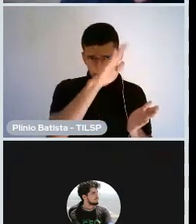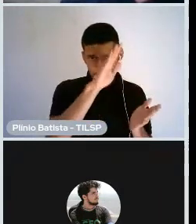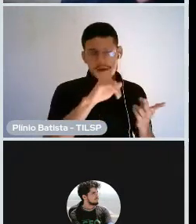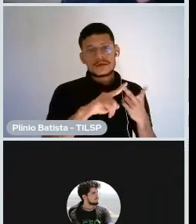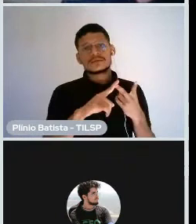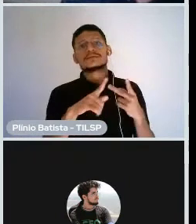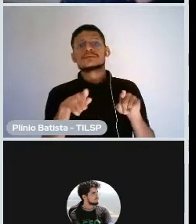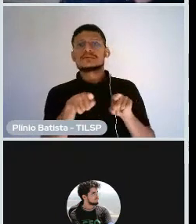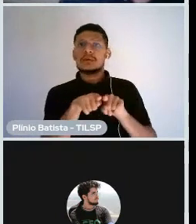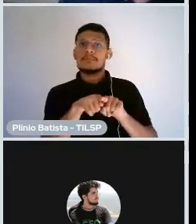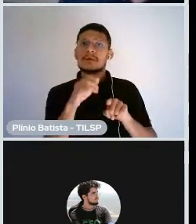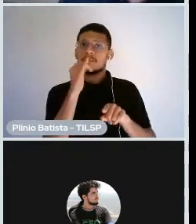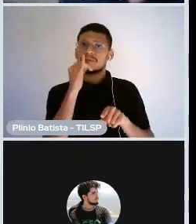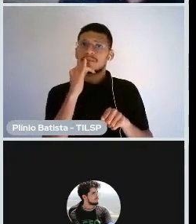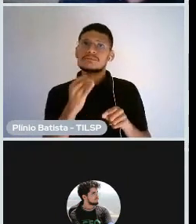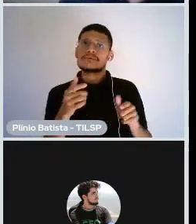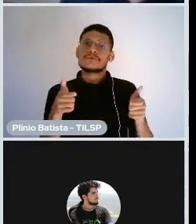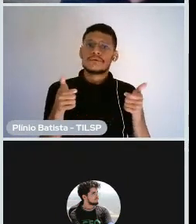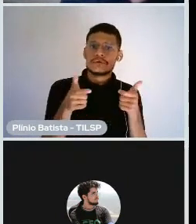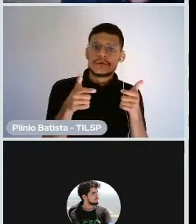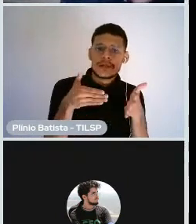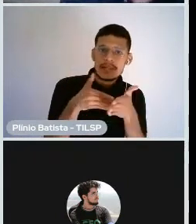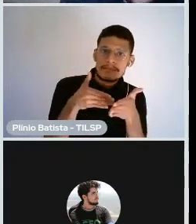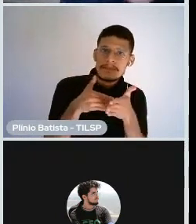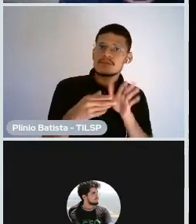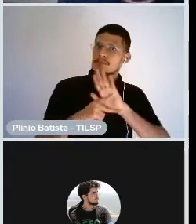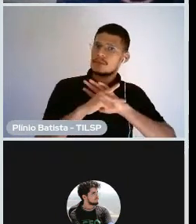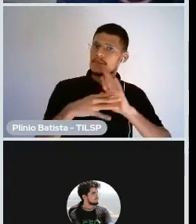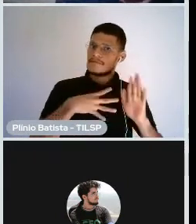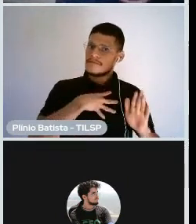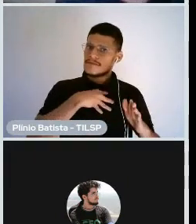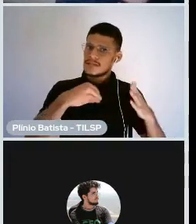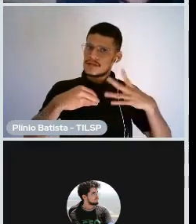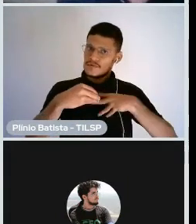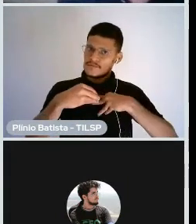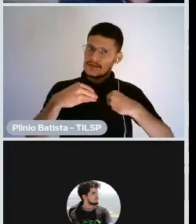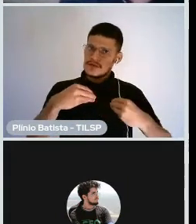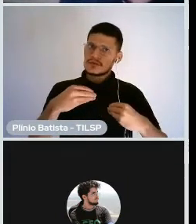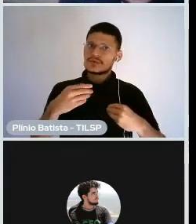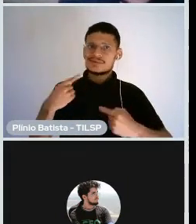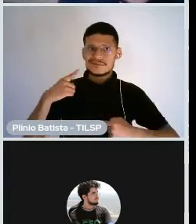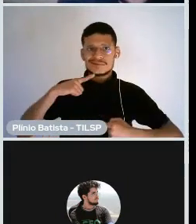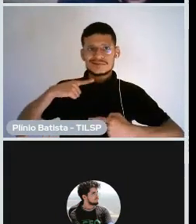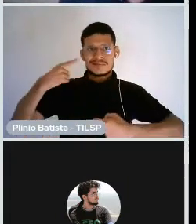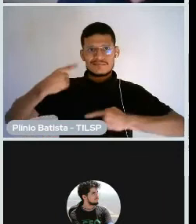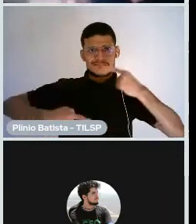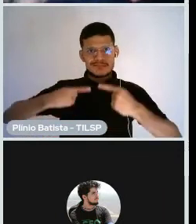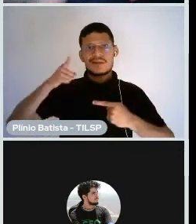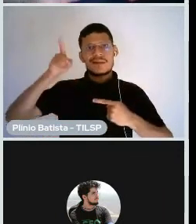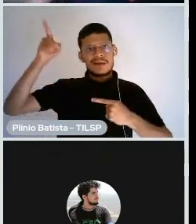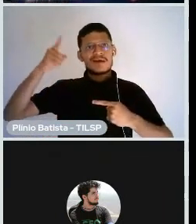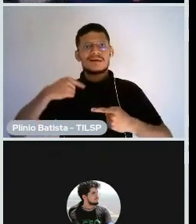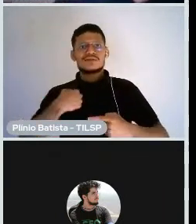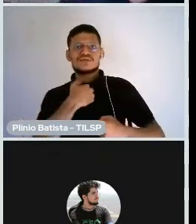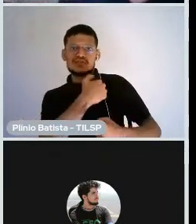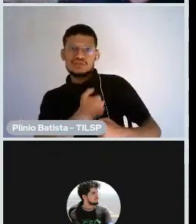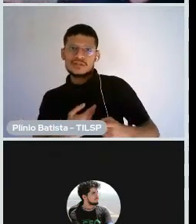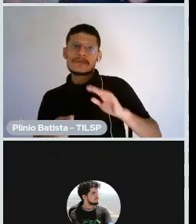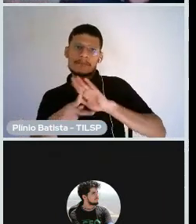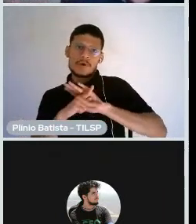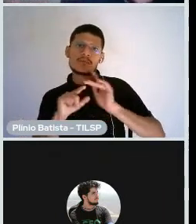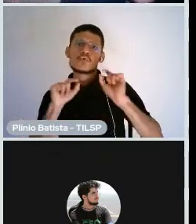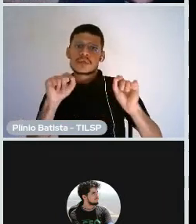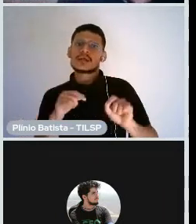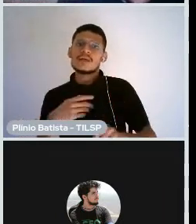uma quantidade limitada de filhos, né, por pessoa, como a gente tinha, por exemplo, a política do filho único na China, até